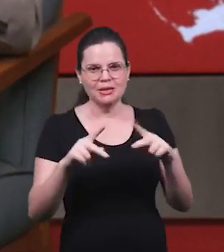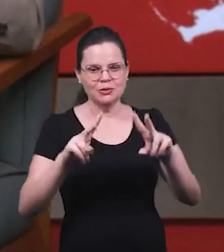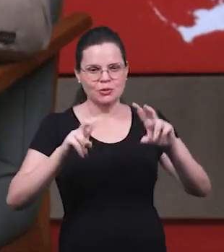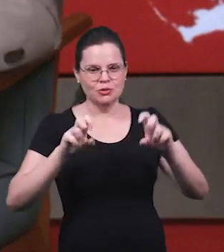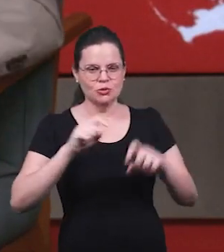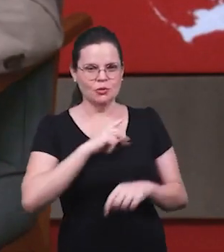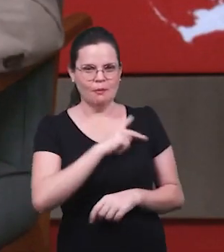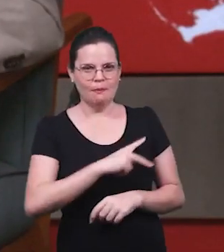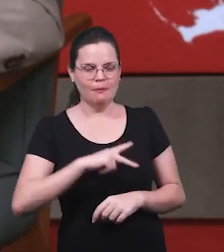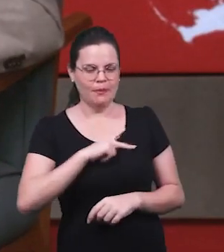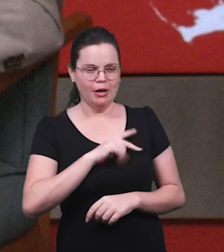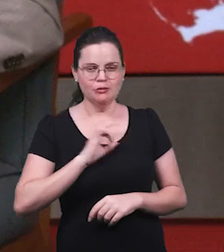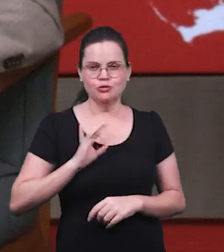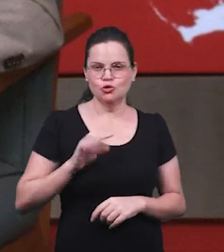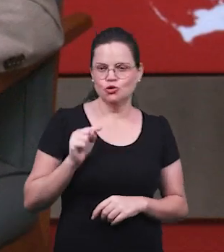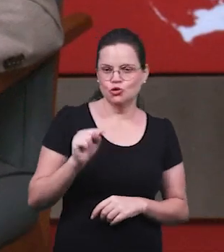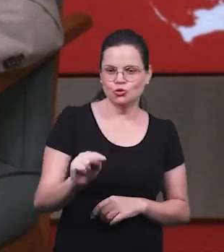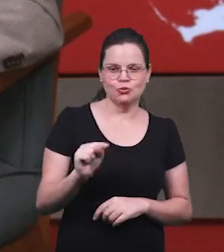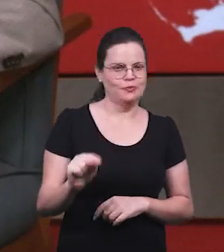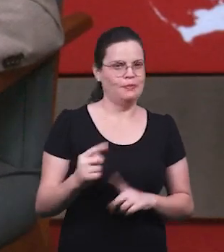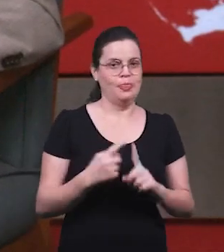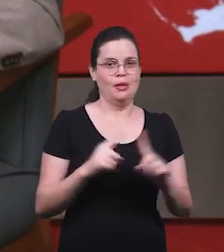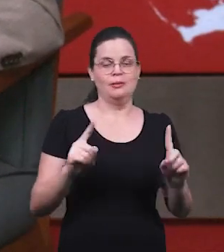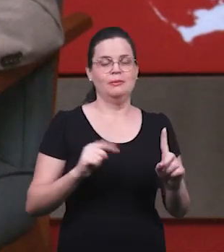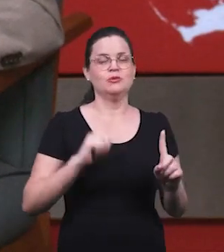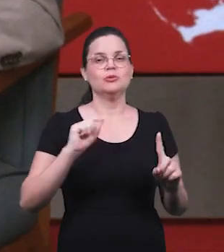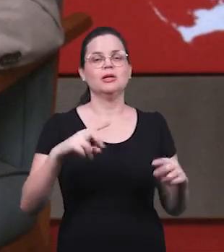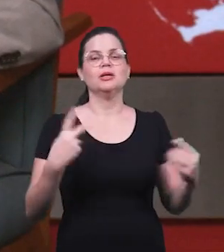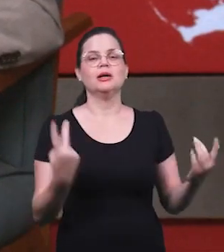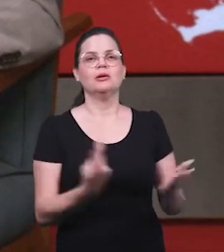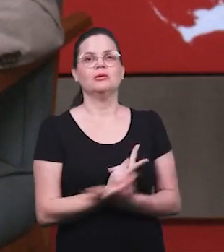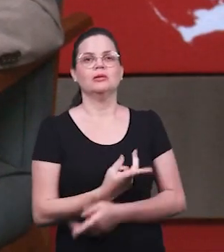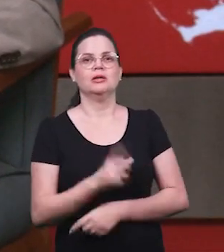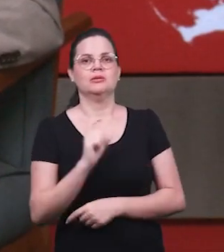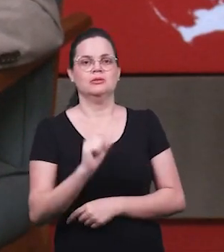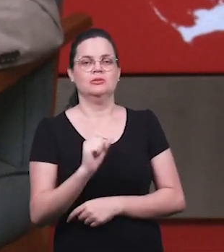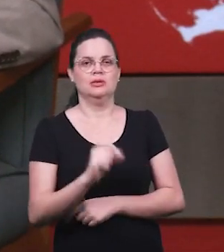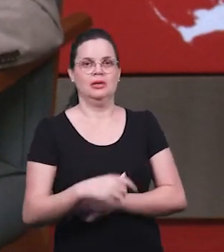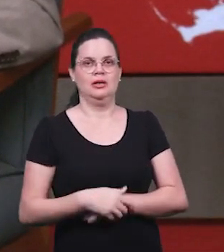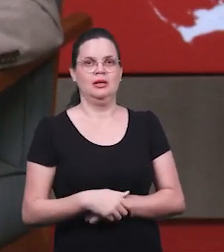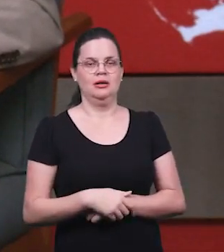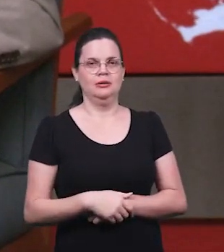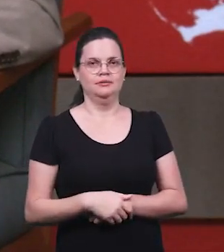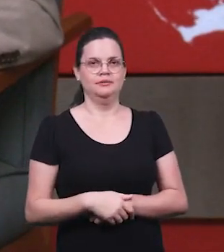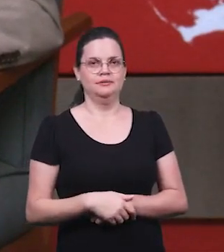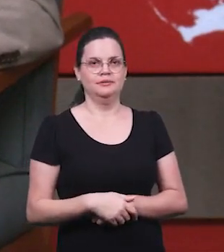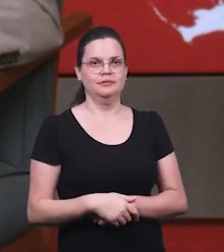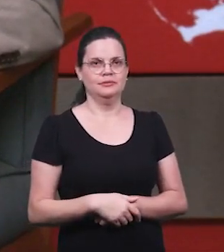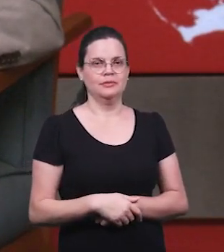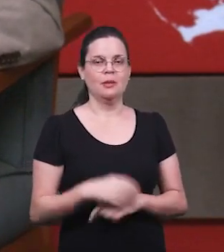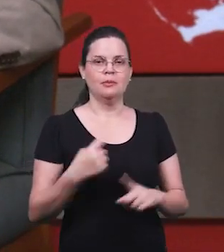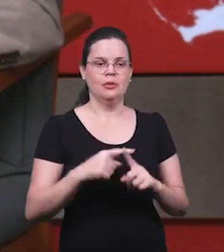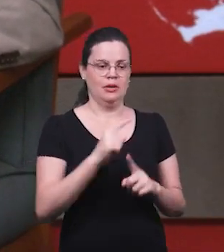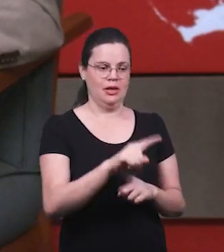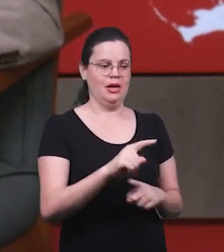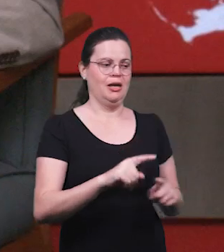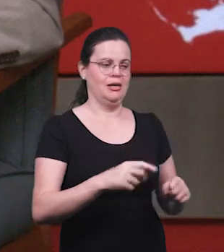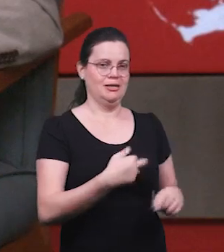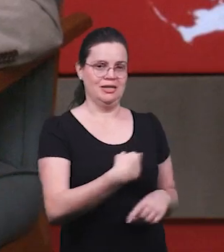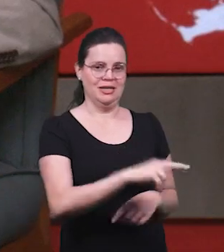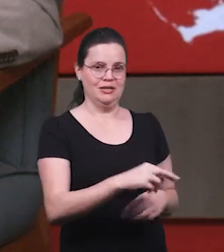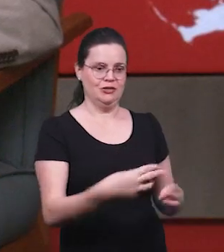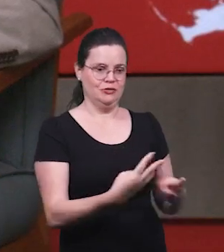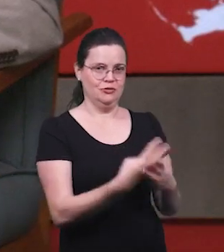Paulo, não tinha essa a preocupação. O grande problema que Paulo tinha com os religiosos, a tradição